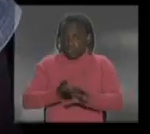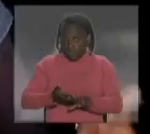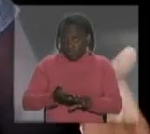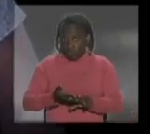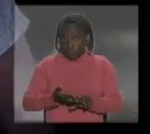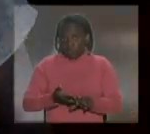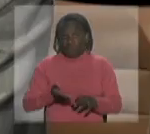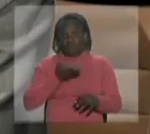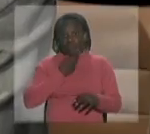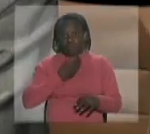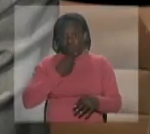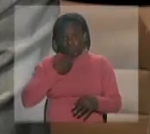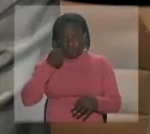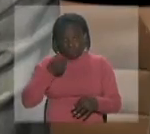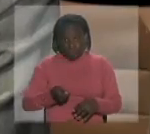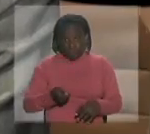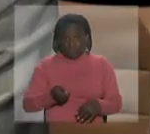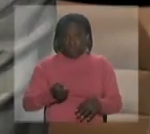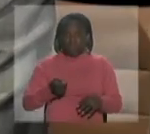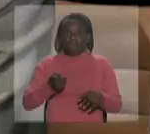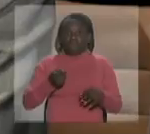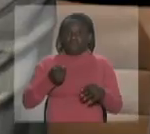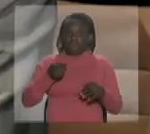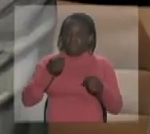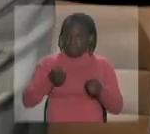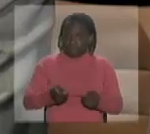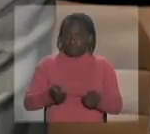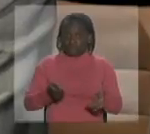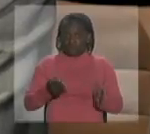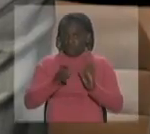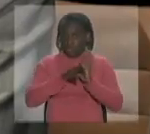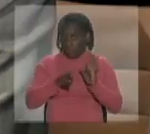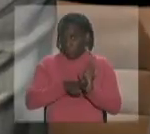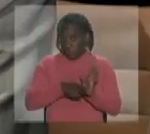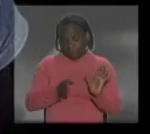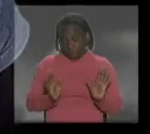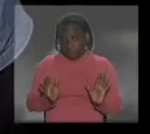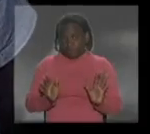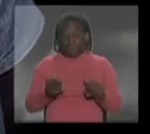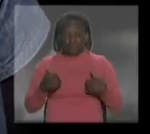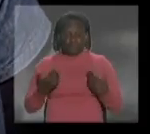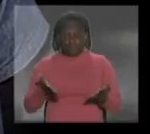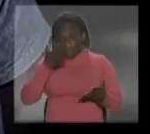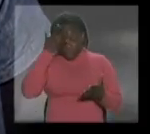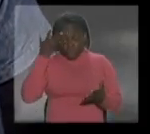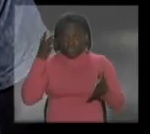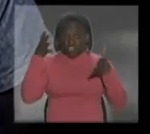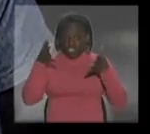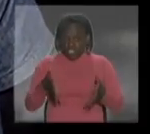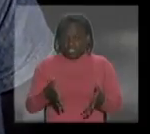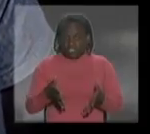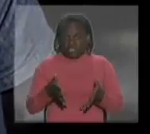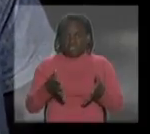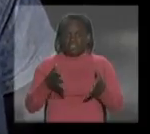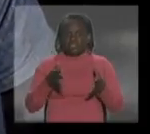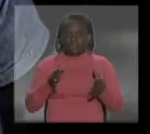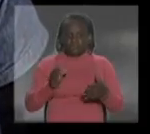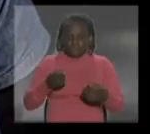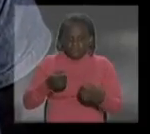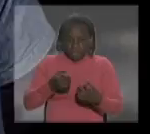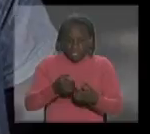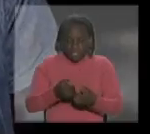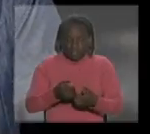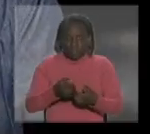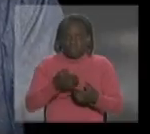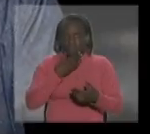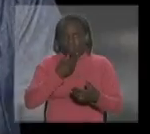branco, machista e heteronormativo, né? Exatamente. Então, quem chega nesse mundo mais perto, os